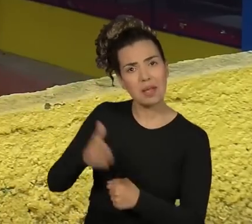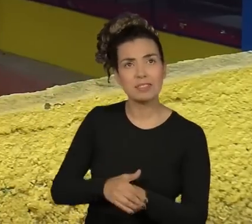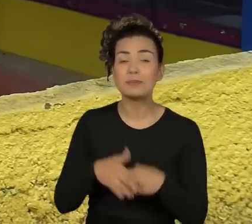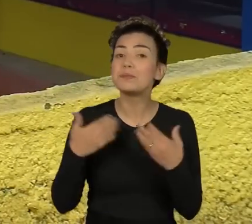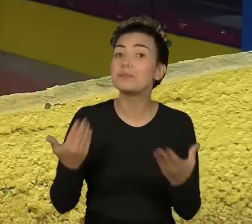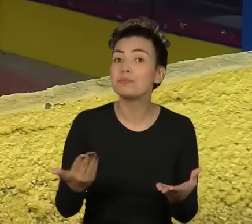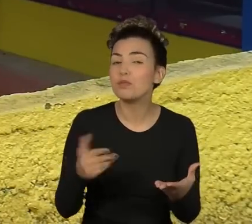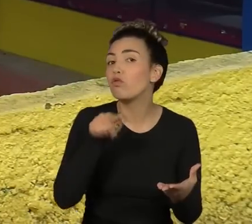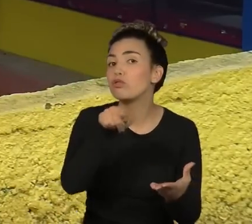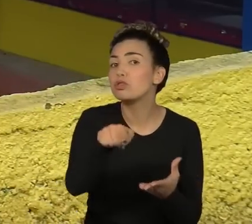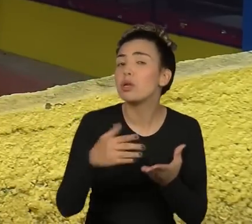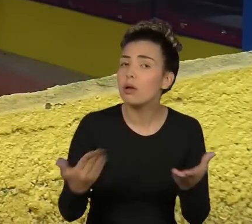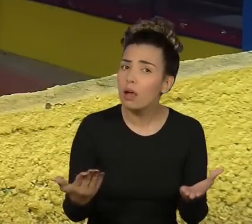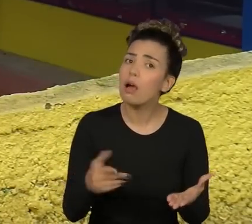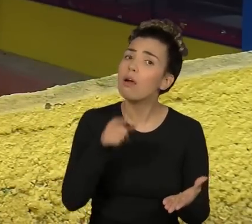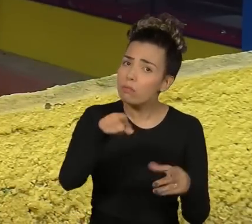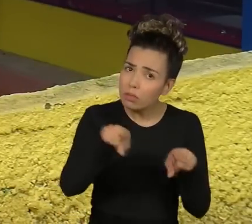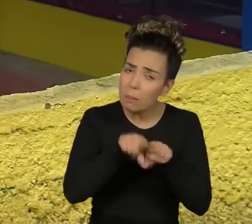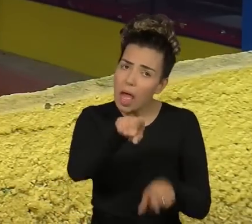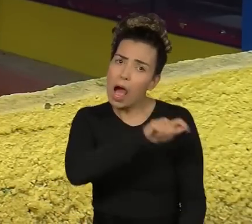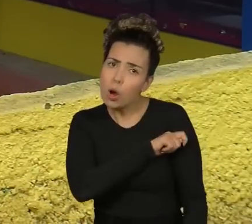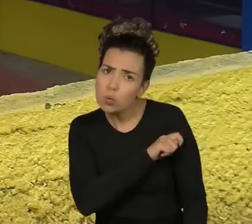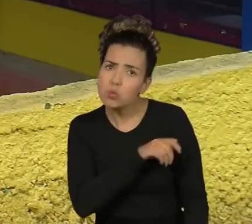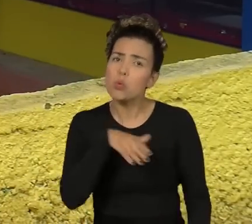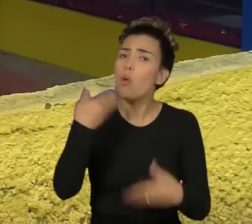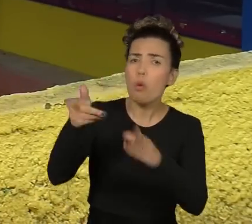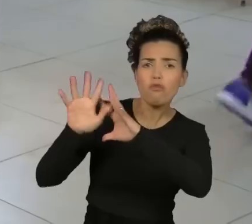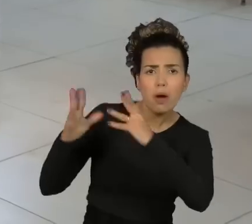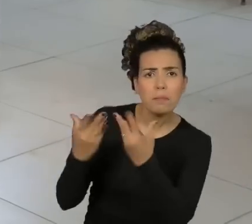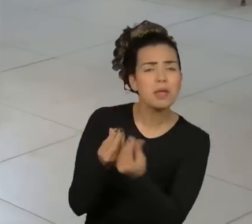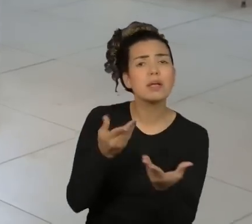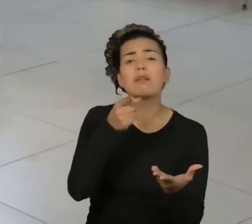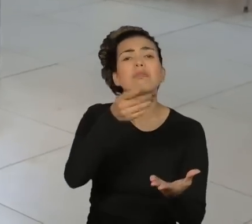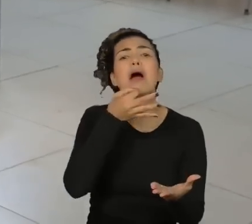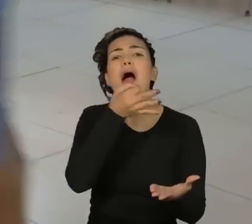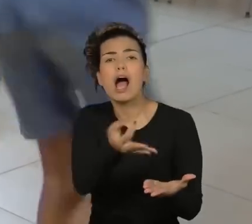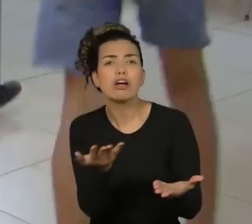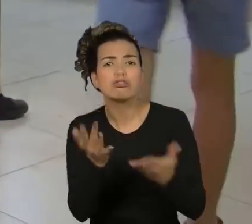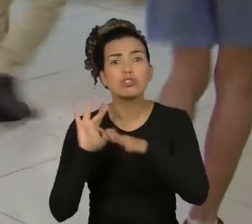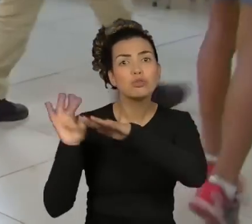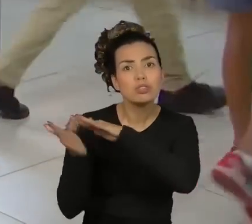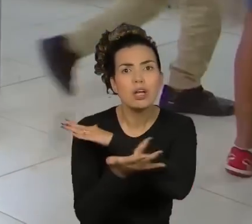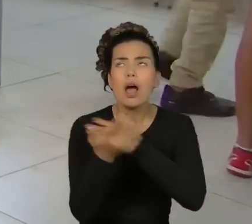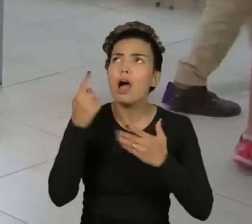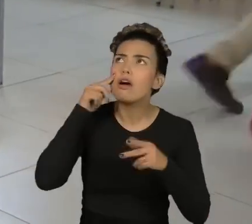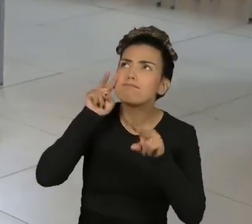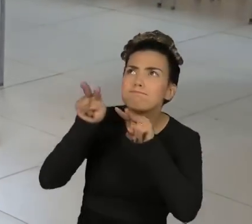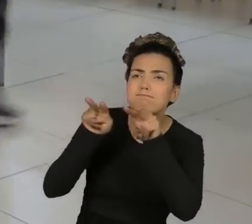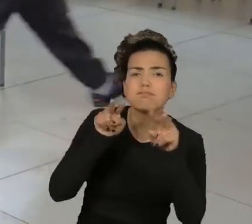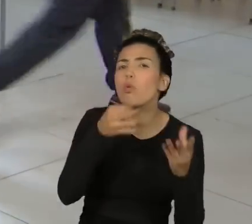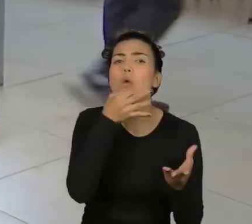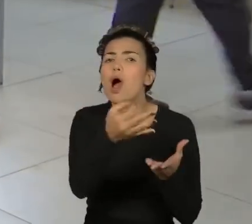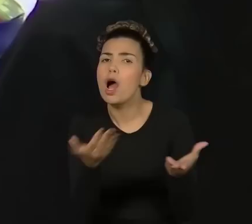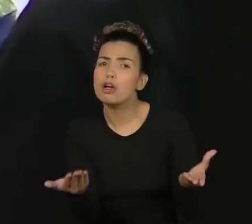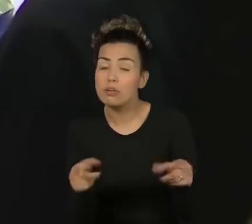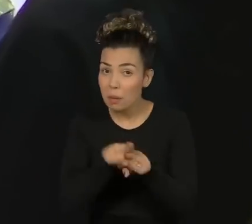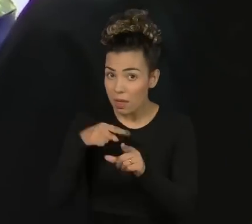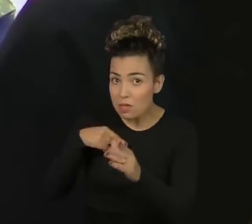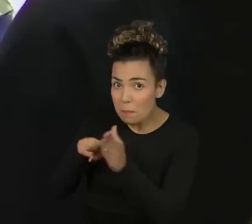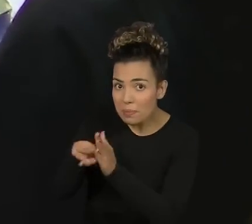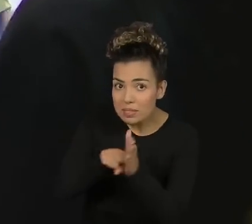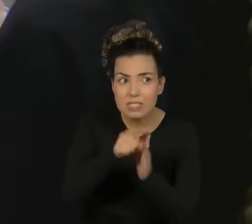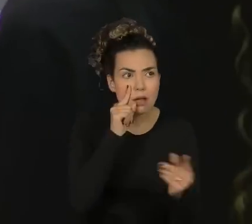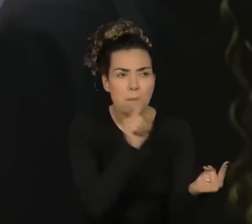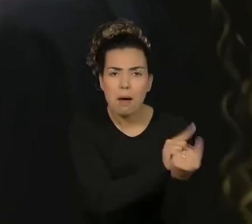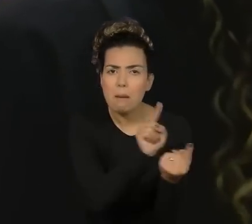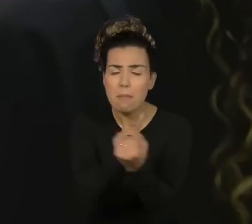família, compartilhem entre si o que vocês veem e acessam nas redes sociais? Em nossas pesquisas, quase 40% dos estudantes afirmaram que os pais